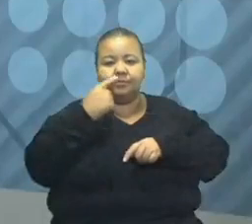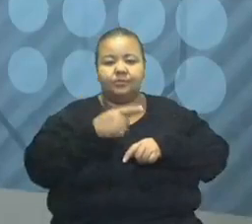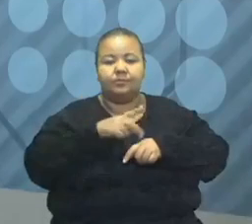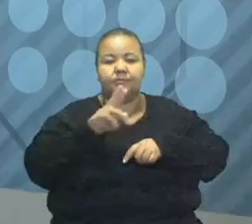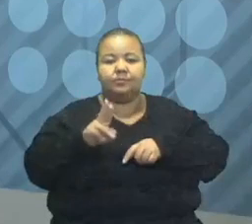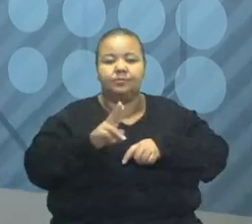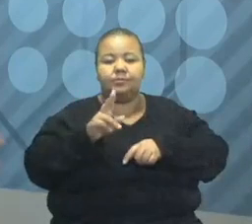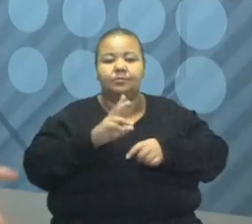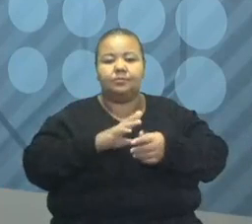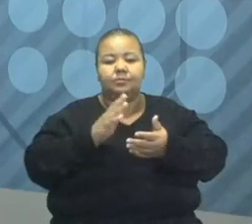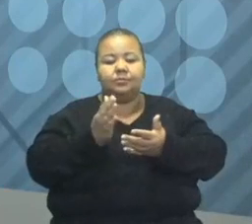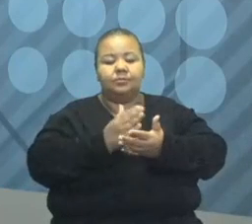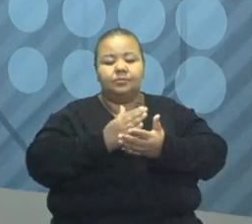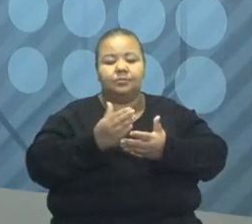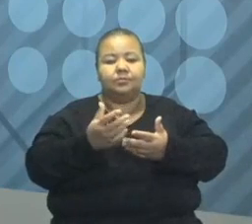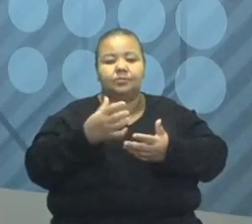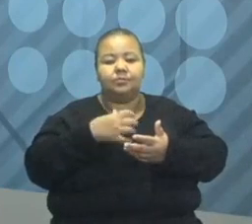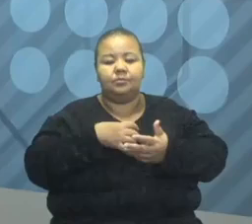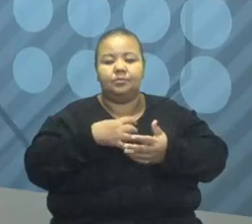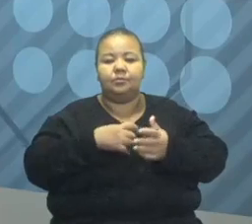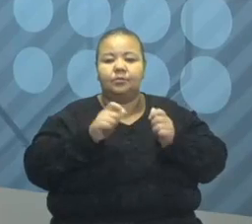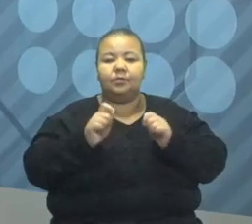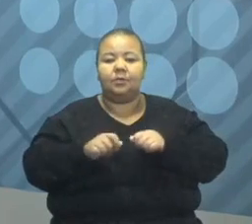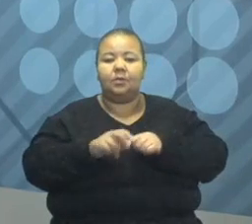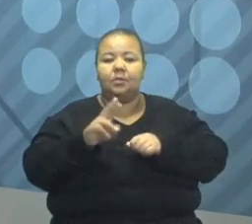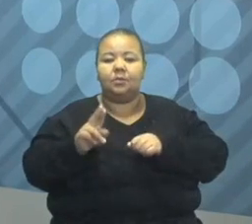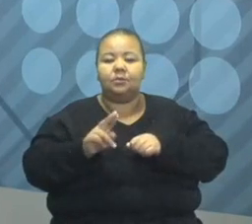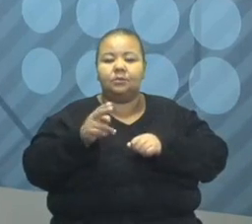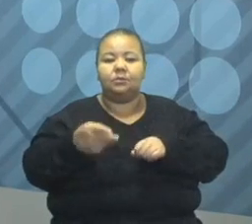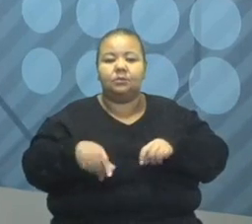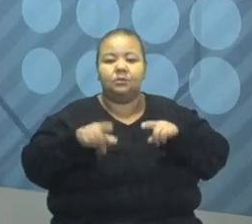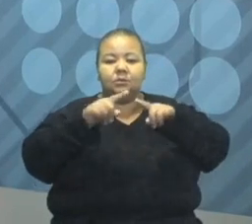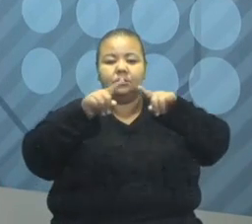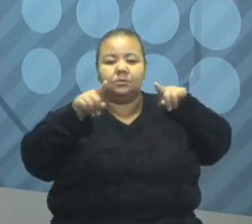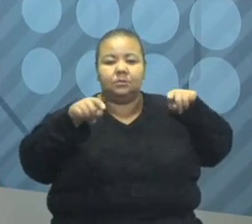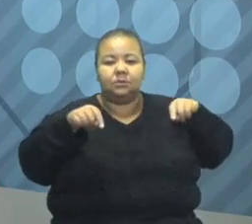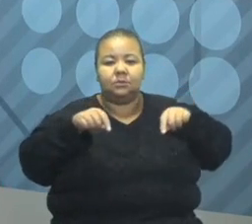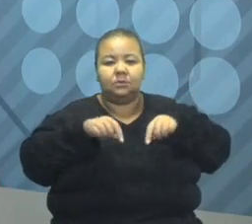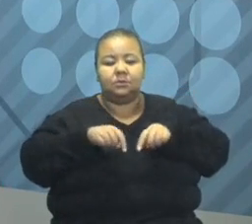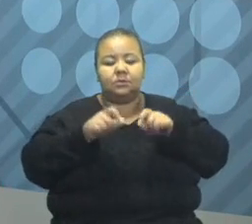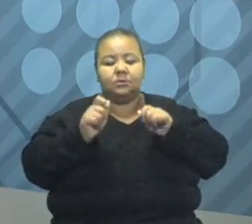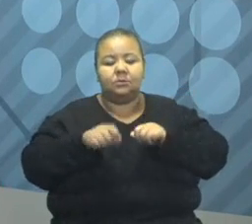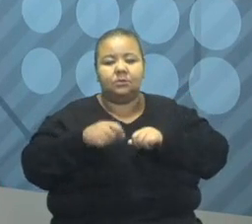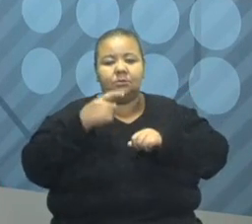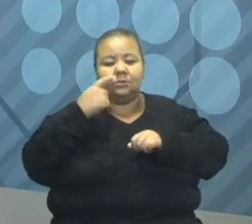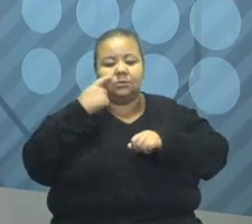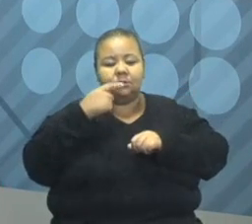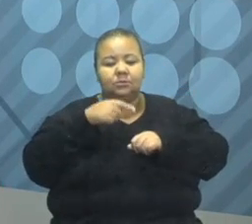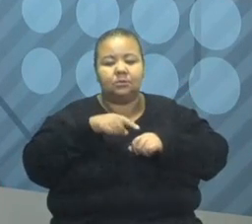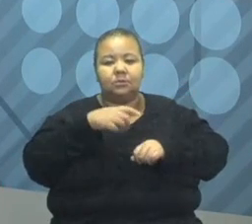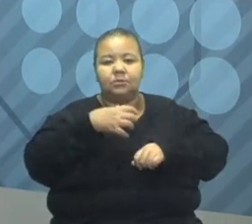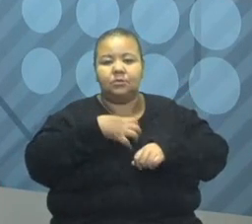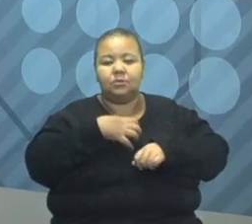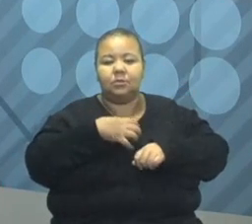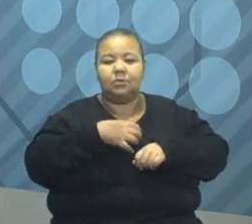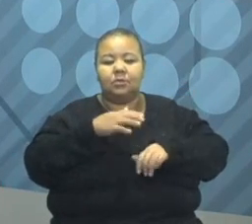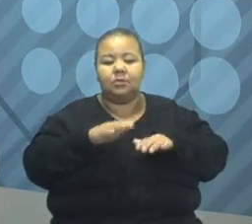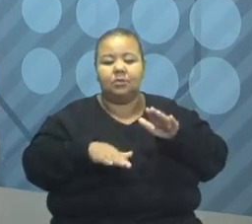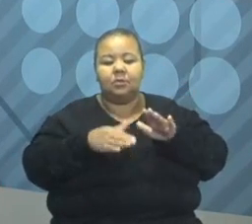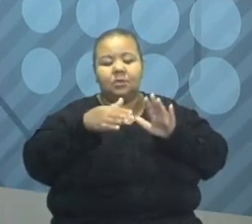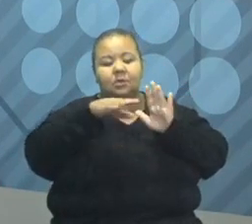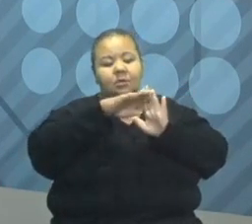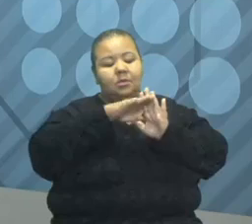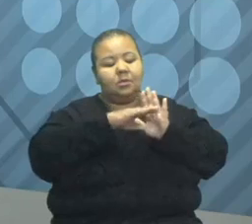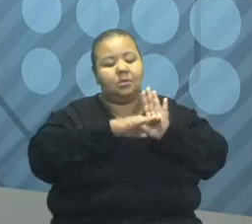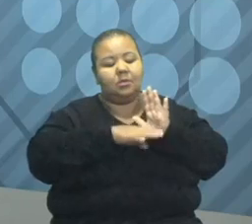algumas situações, a gente pode recorrer, sim, à ideia de matrizes. Se nós poderíamos analisar a situação, às vezes, de uma tabela